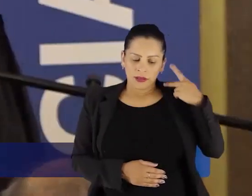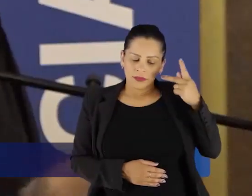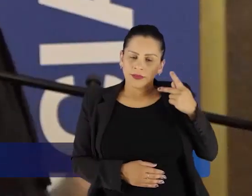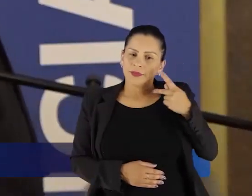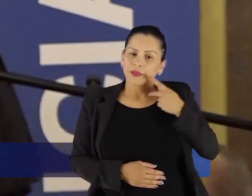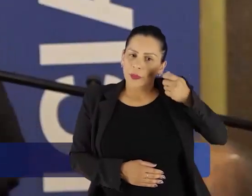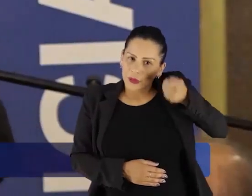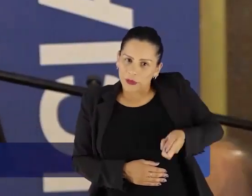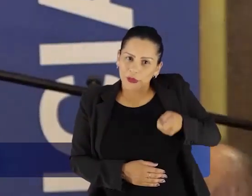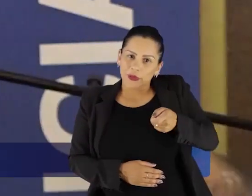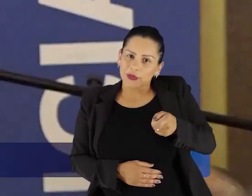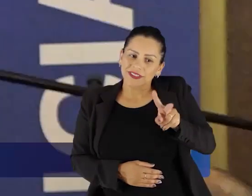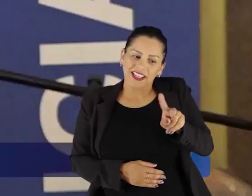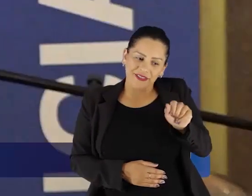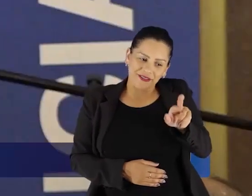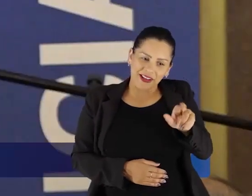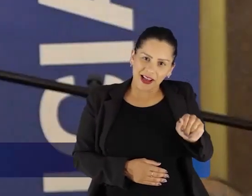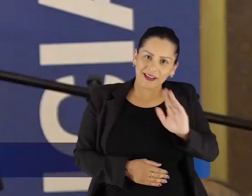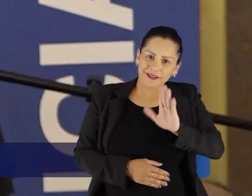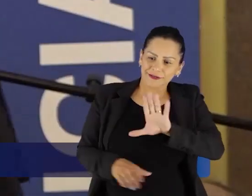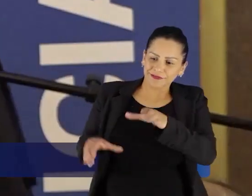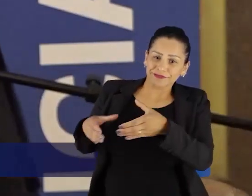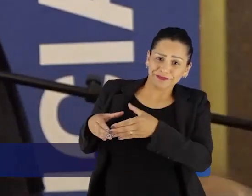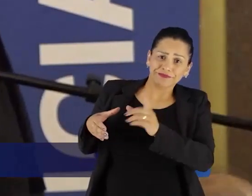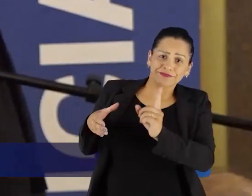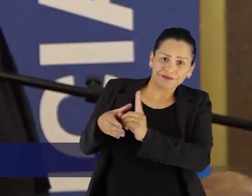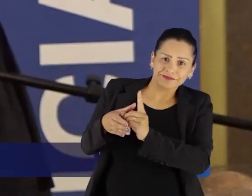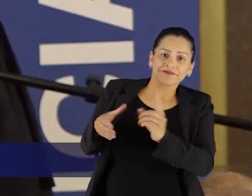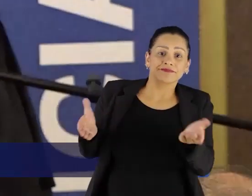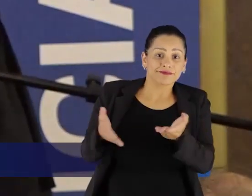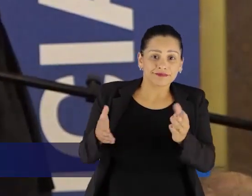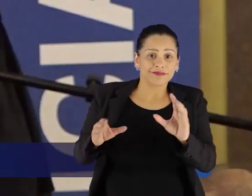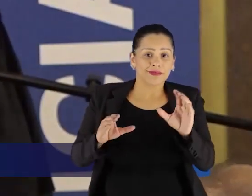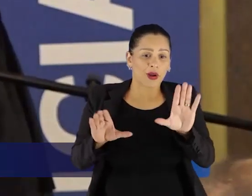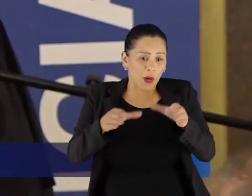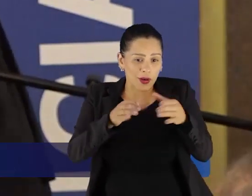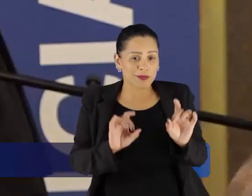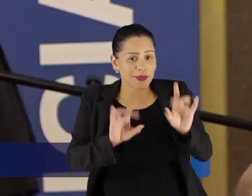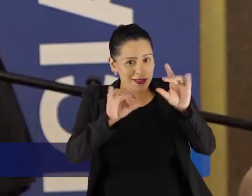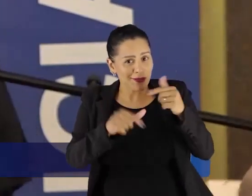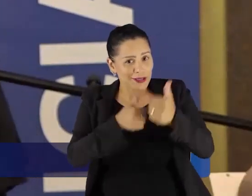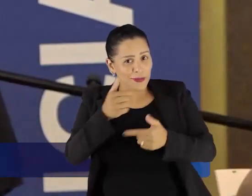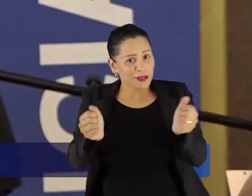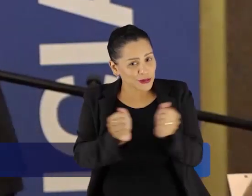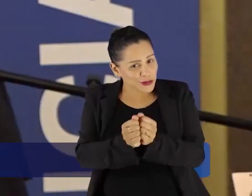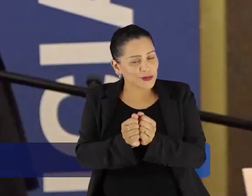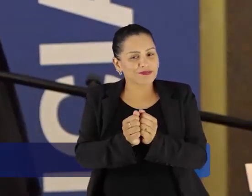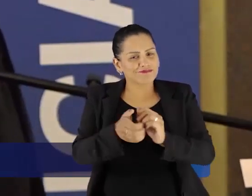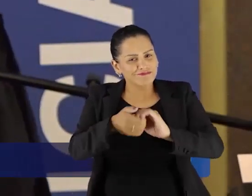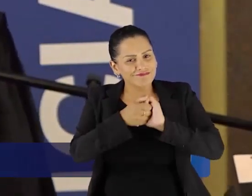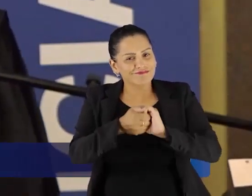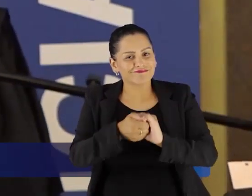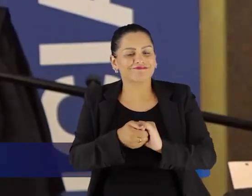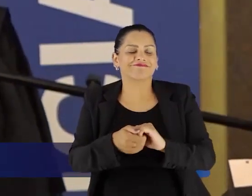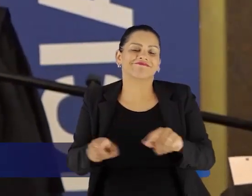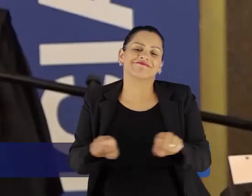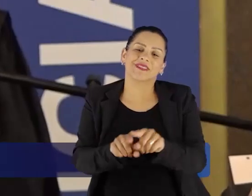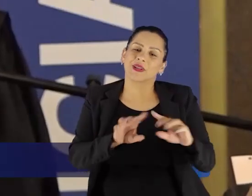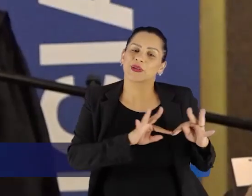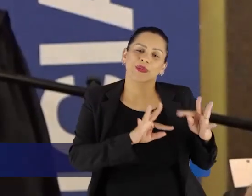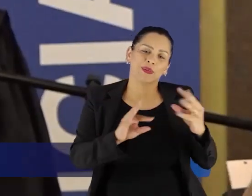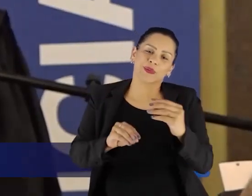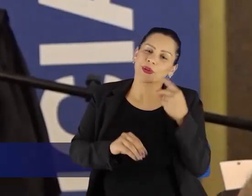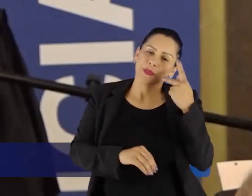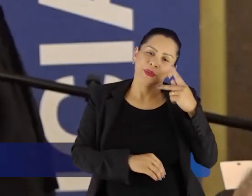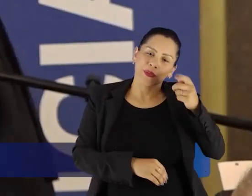comigo na Câmara e trabalha conosco novos especial os meus mais sinceros cumprimentos e extensivo a todos os